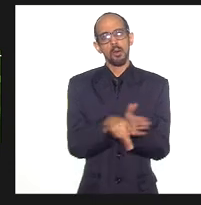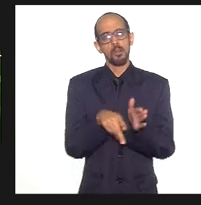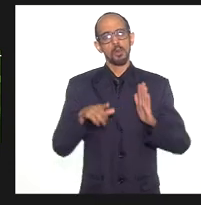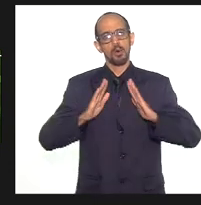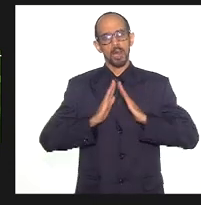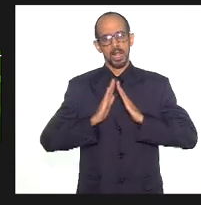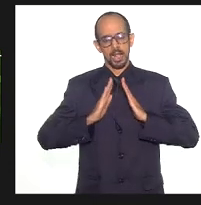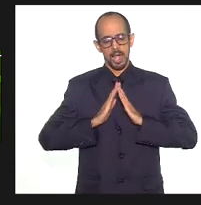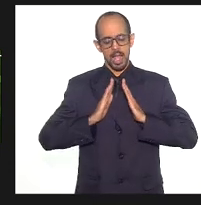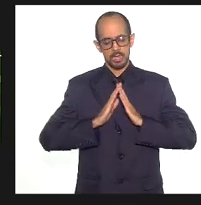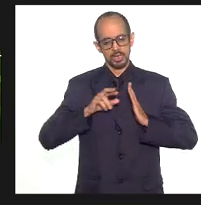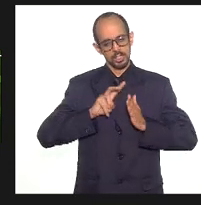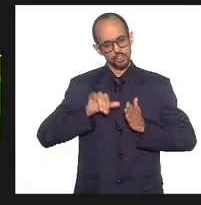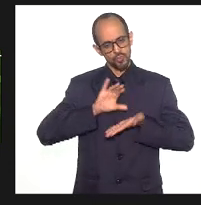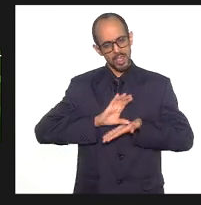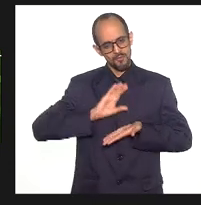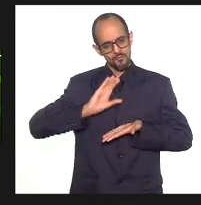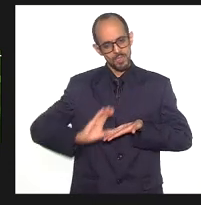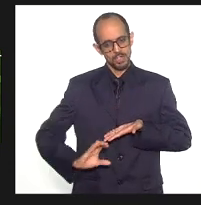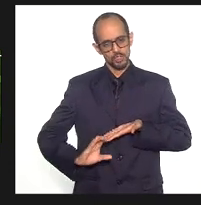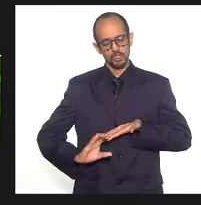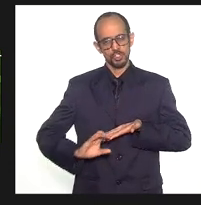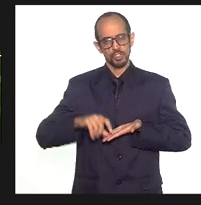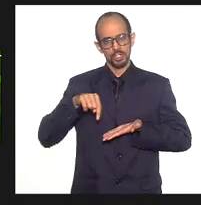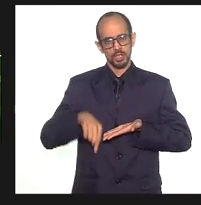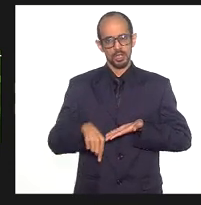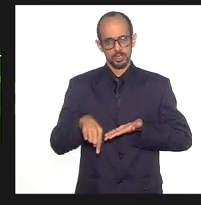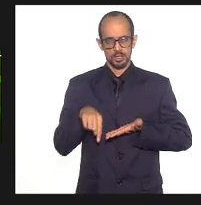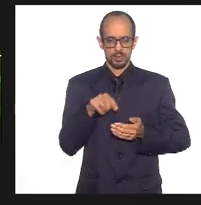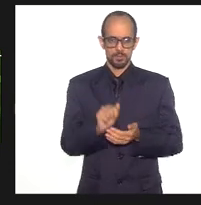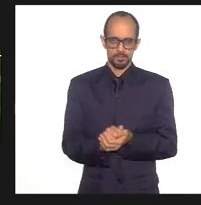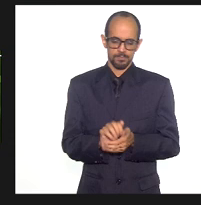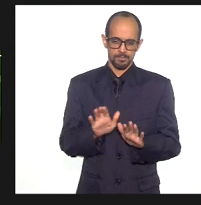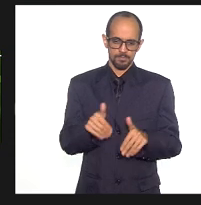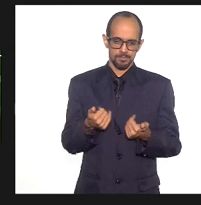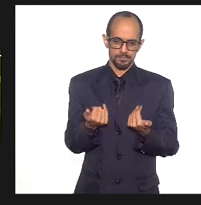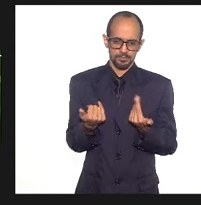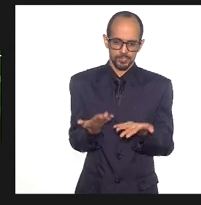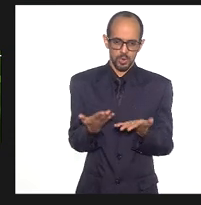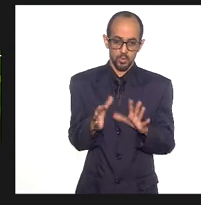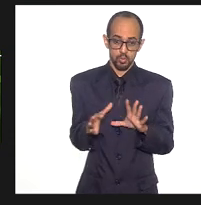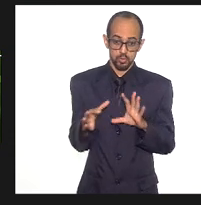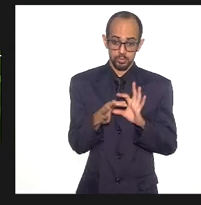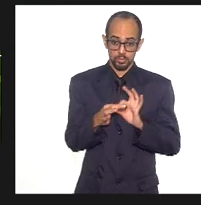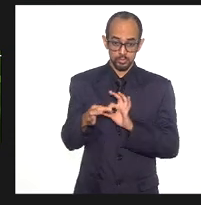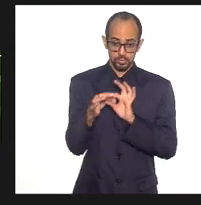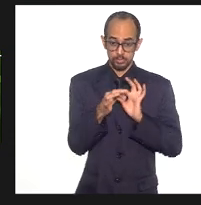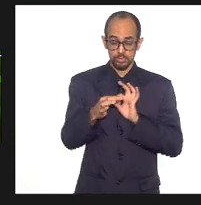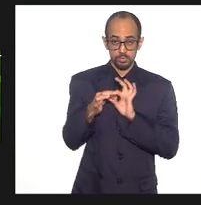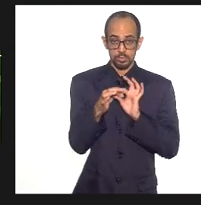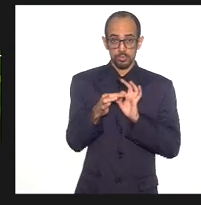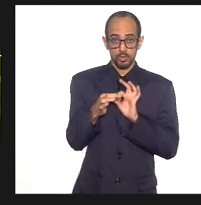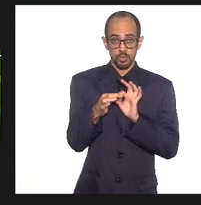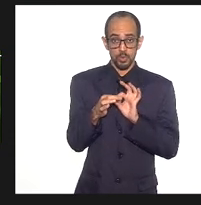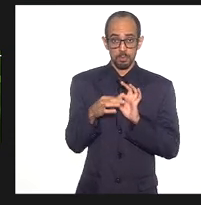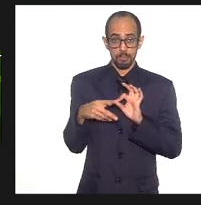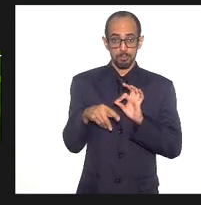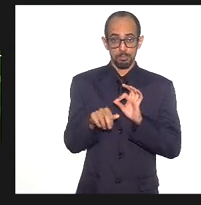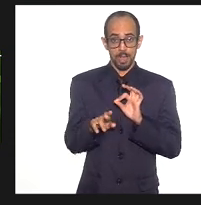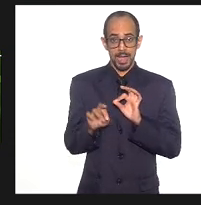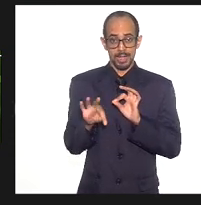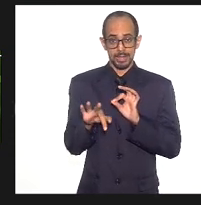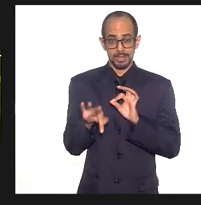bastante força nos próximos anos. Apenas, então, um integrado de Parque das Baleias, IPB, que